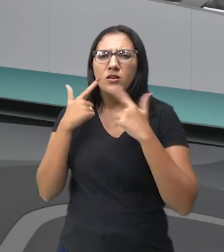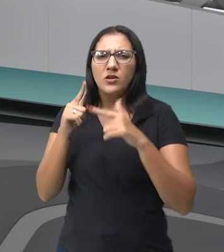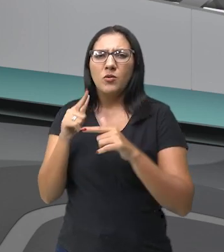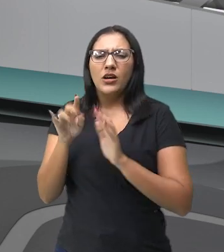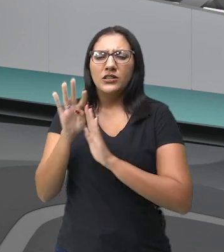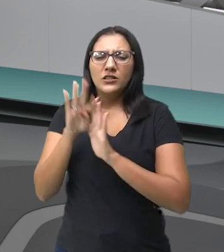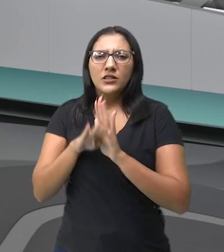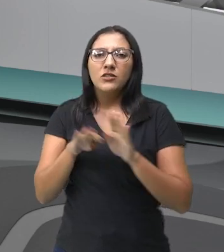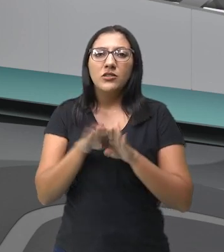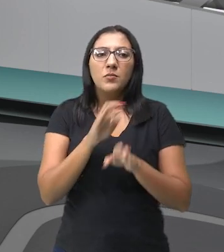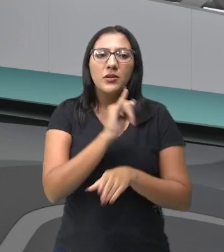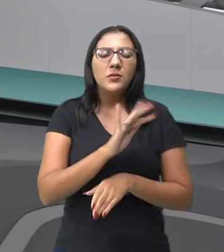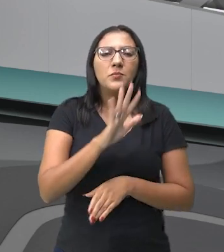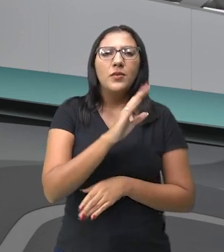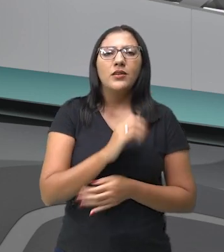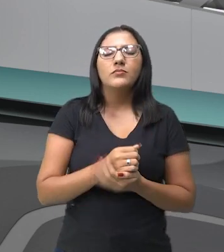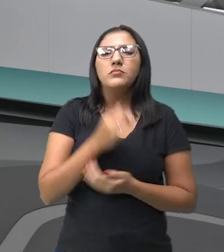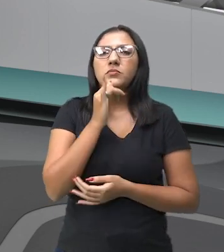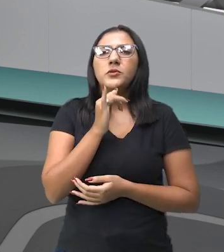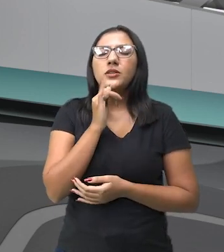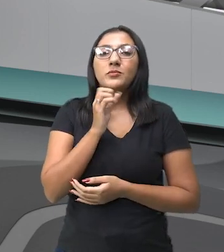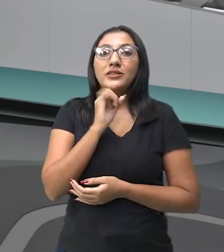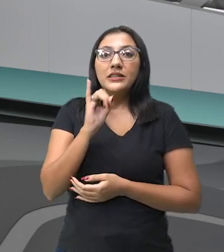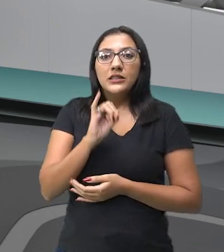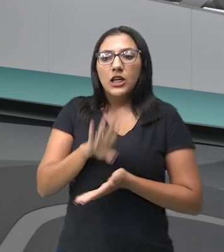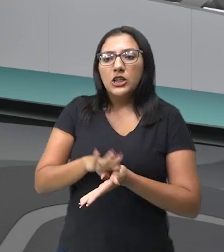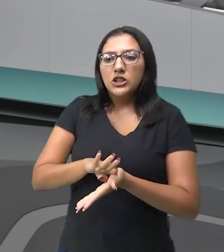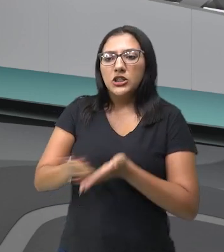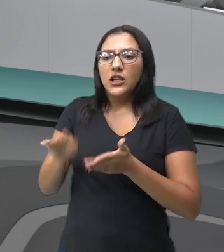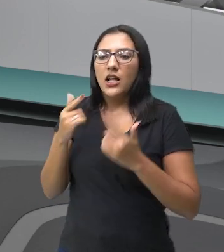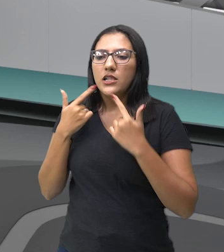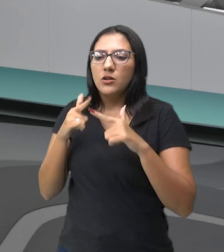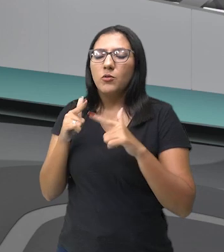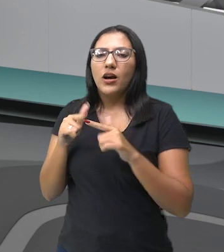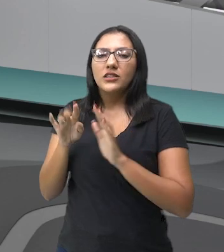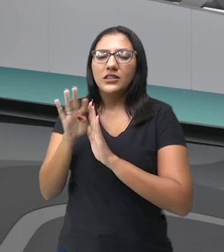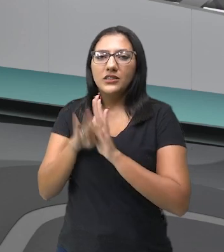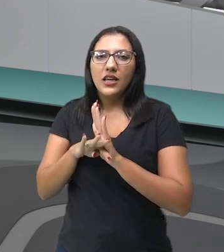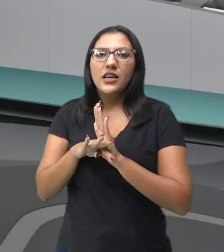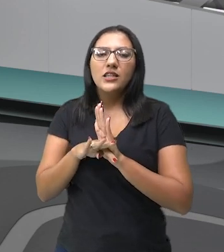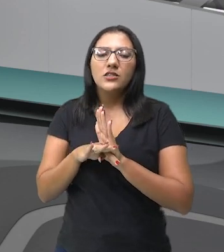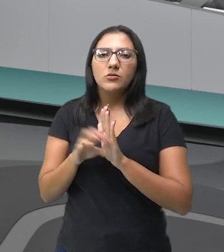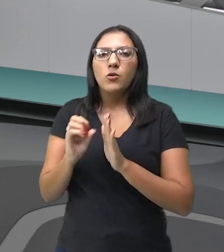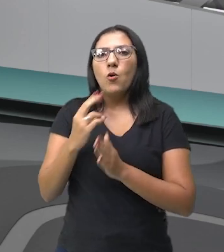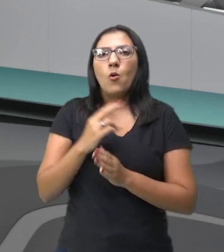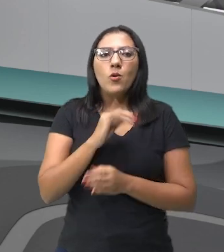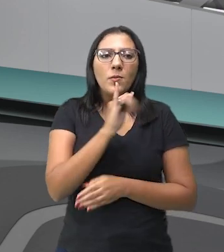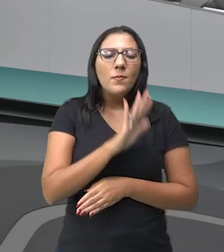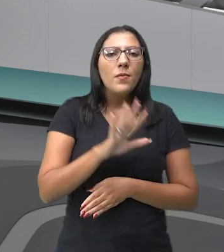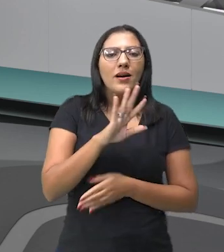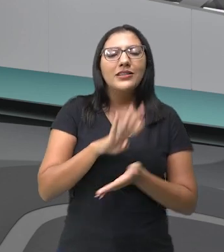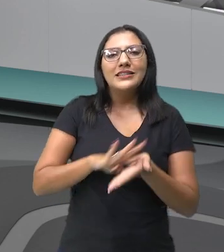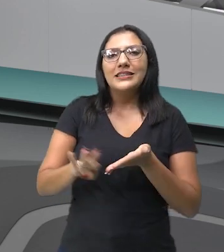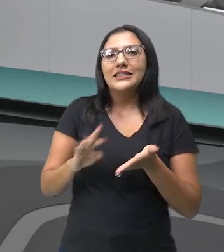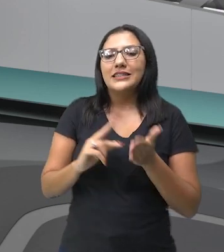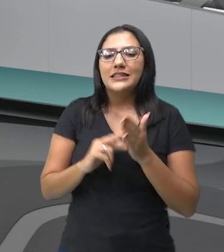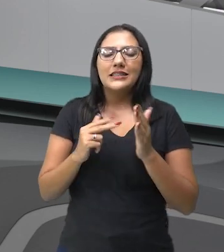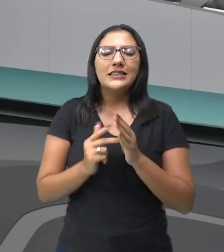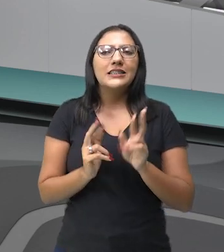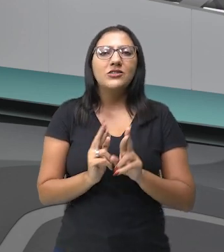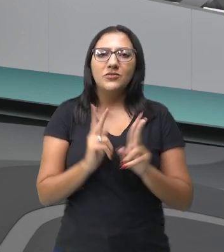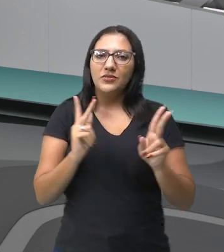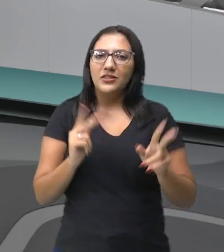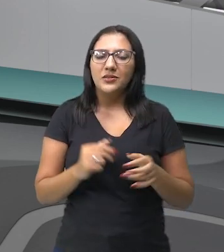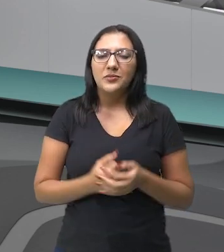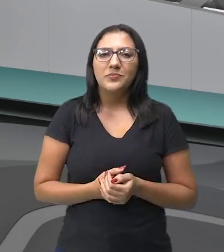eu tiro um deles, se eu tiro o verbal, se eu tiro o não verbal, o efeito de sentido do meu texto é comprometido. Então não